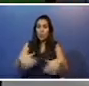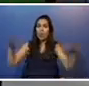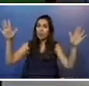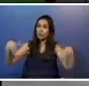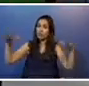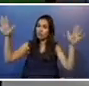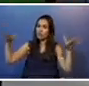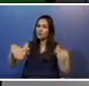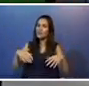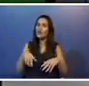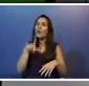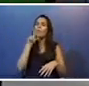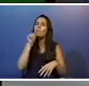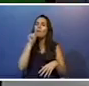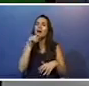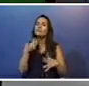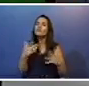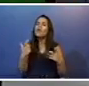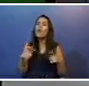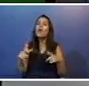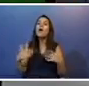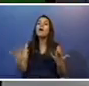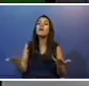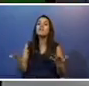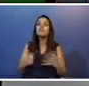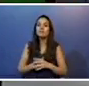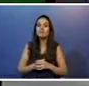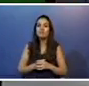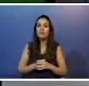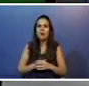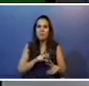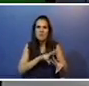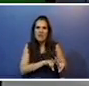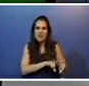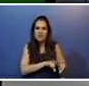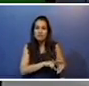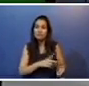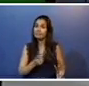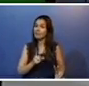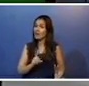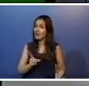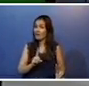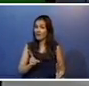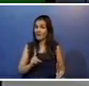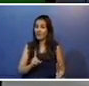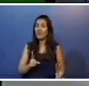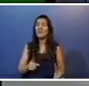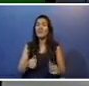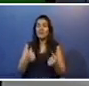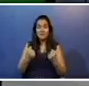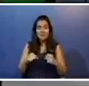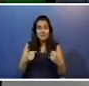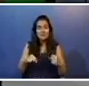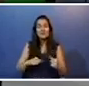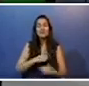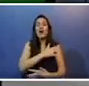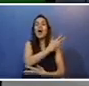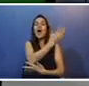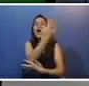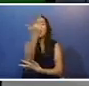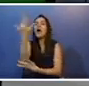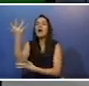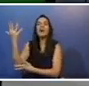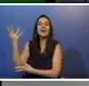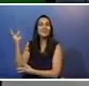dos pássaros, das aves, é em gaiolas? Presos? Não, né? O animal é